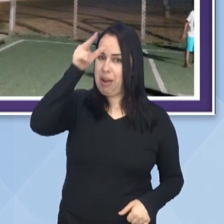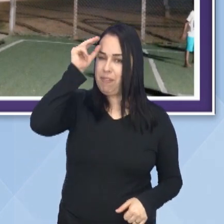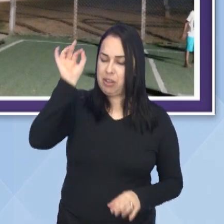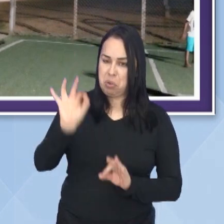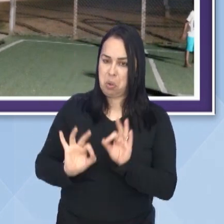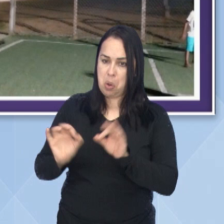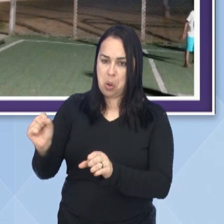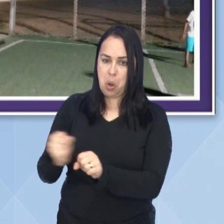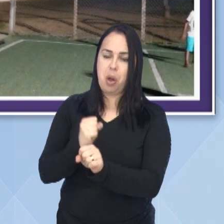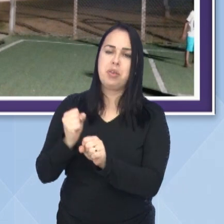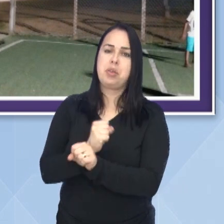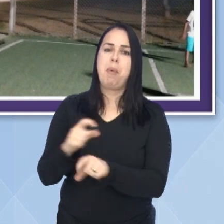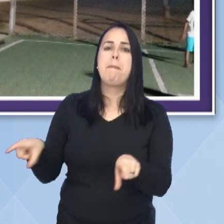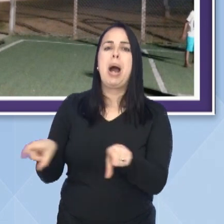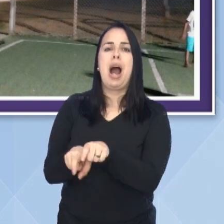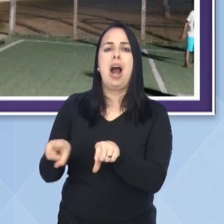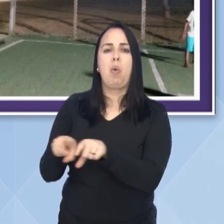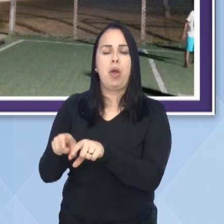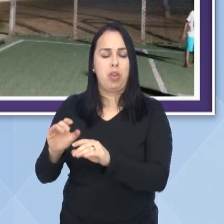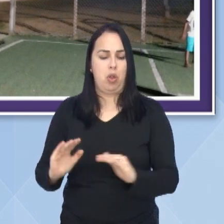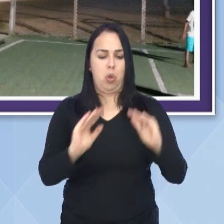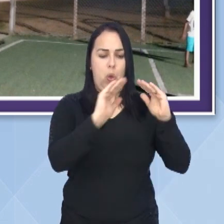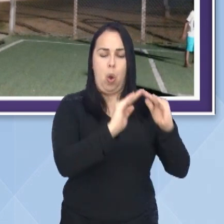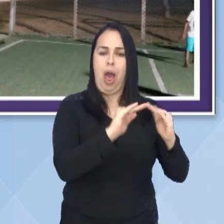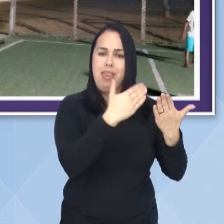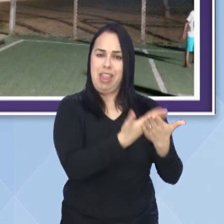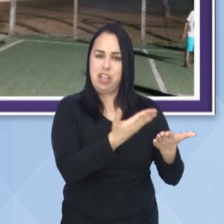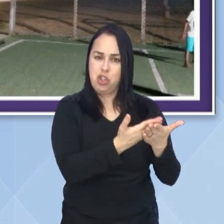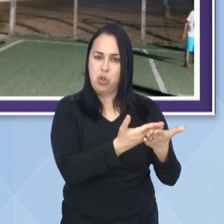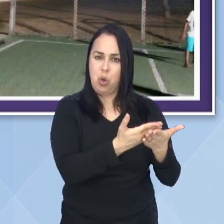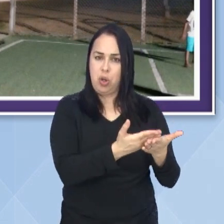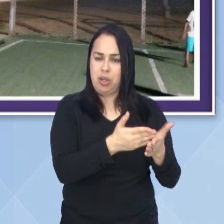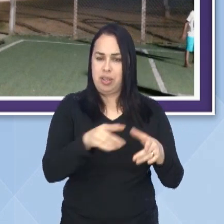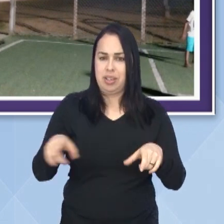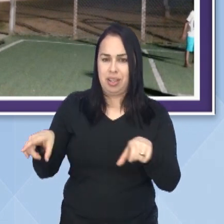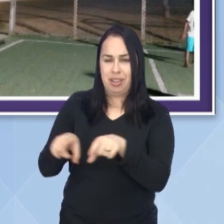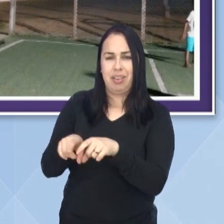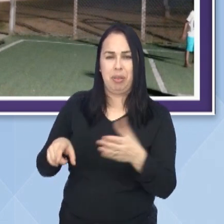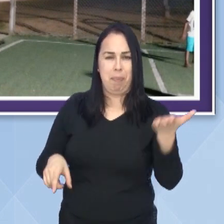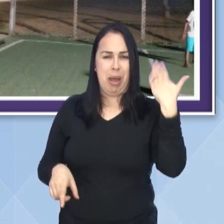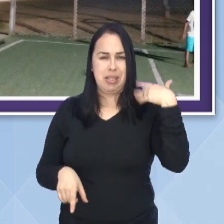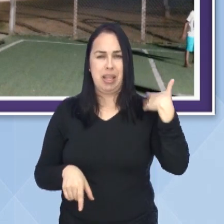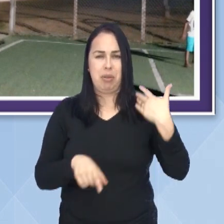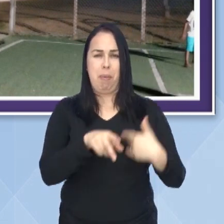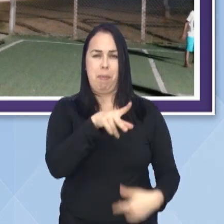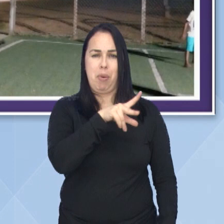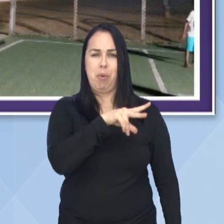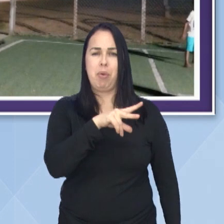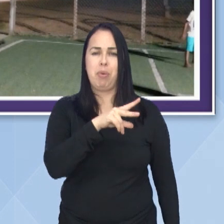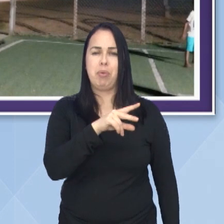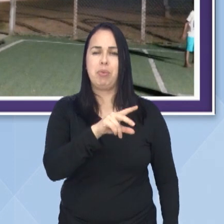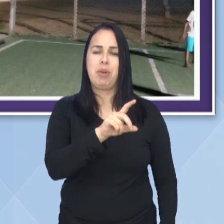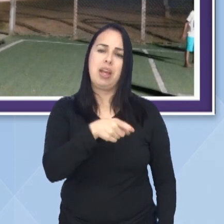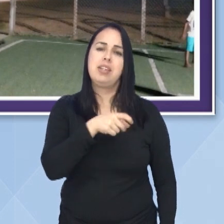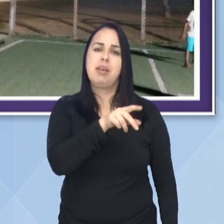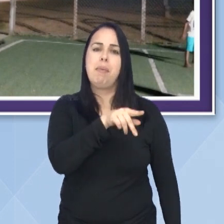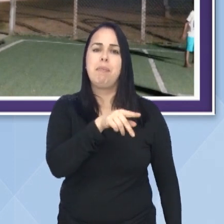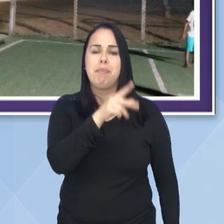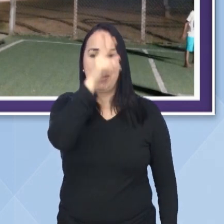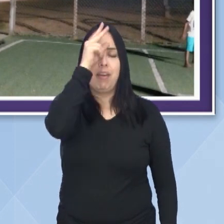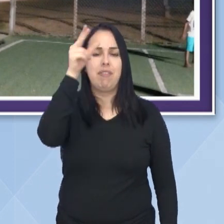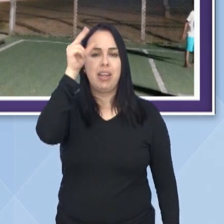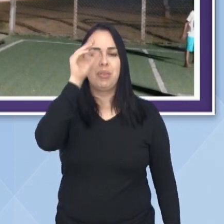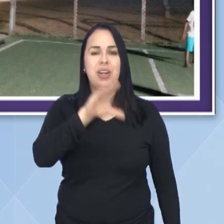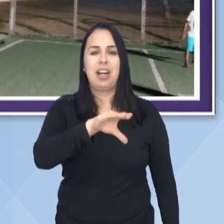Frei Galvão, um espaço grande do lado da escola bonita que foi feito pelo prefeito Carlinhos à época. Aí o prefeito Felício foi lá, num